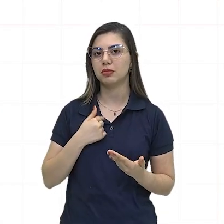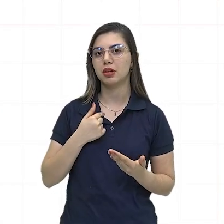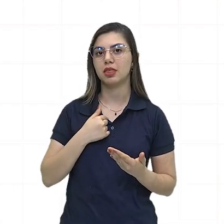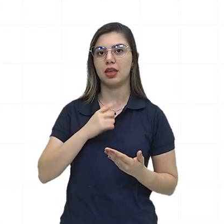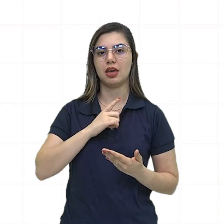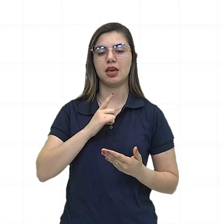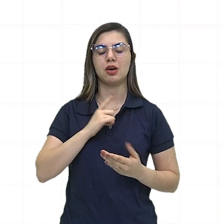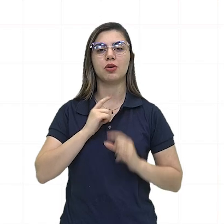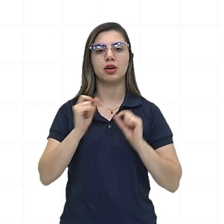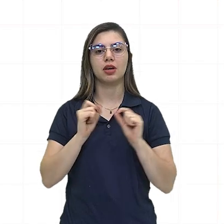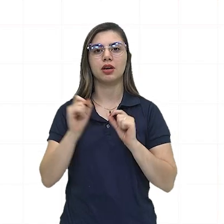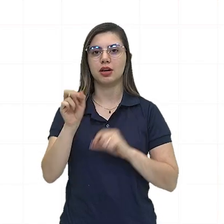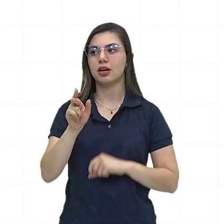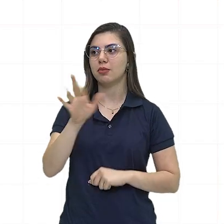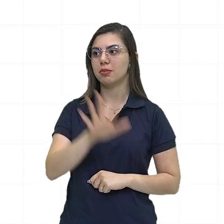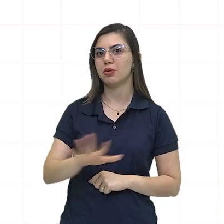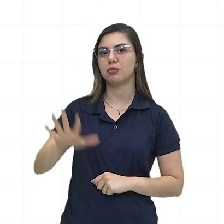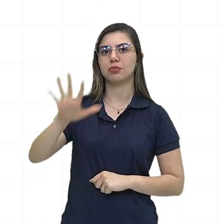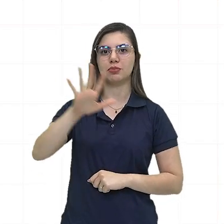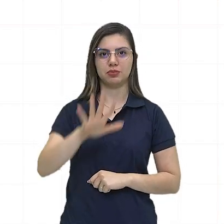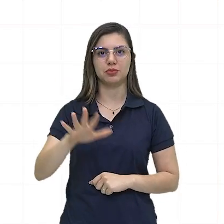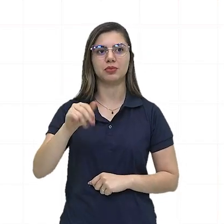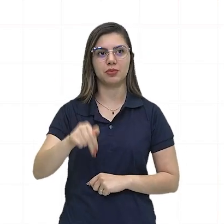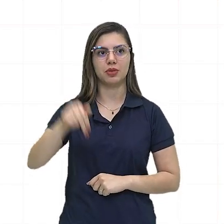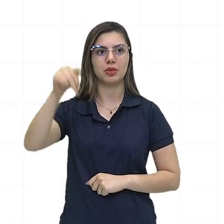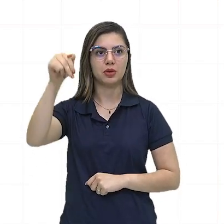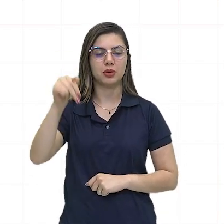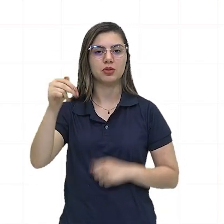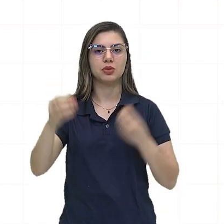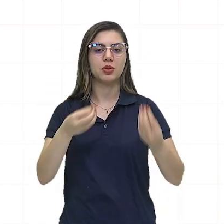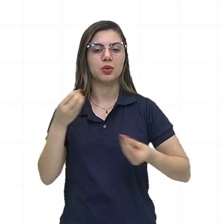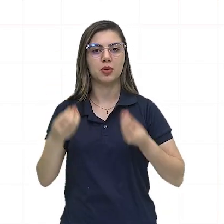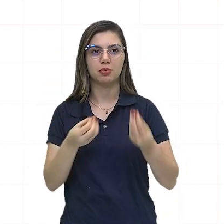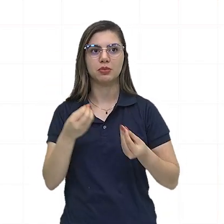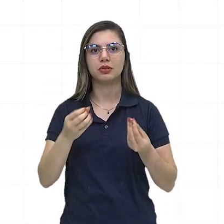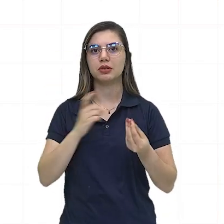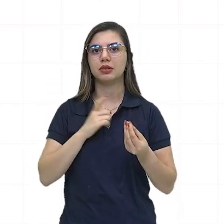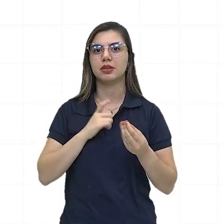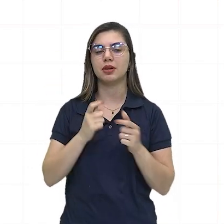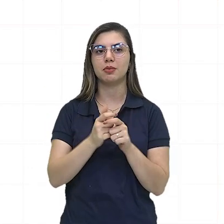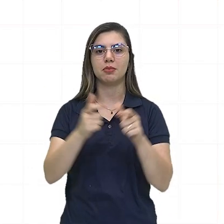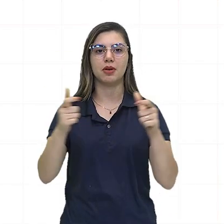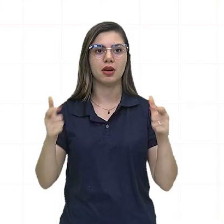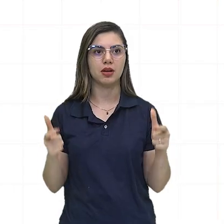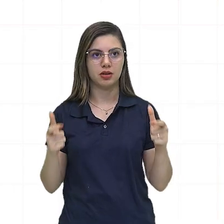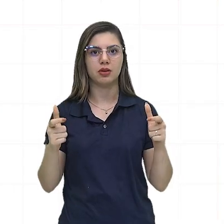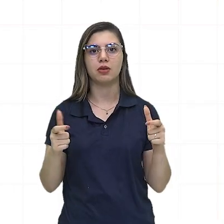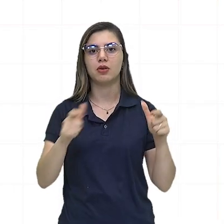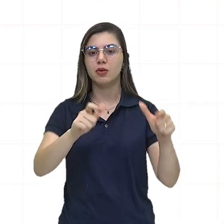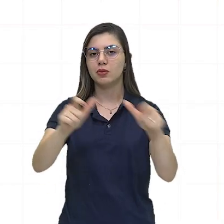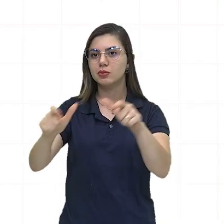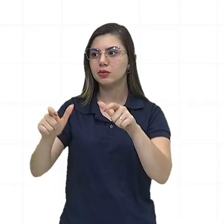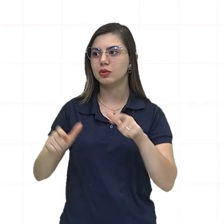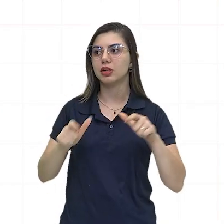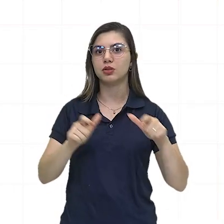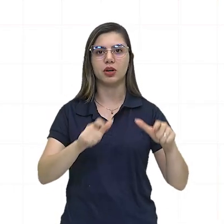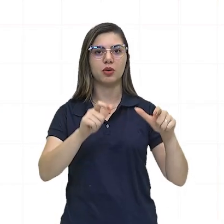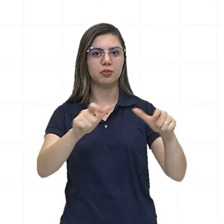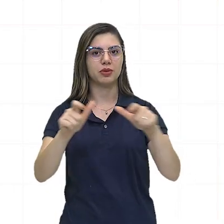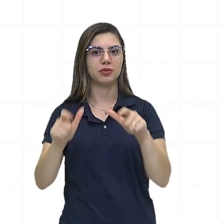norte e parte da região nordeste, nós vamos ter um número maior de estabelecimentos